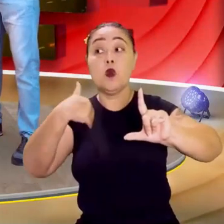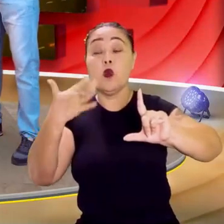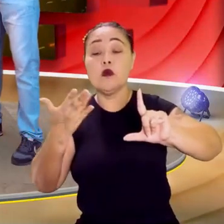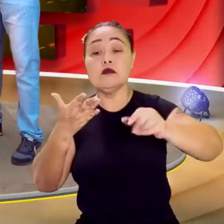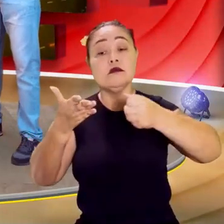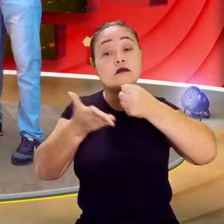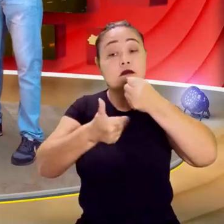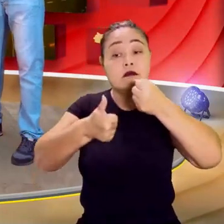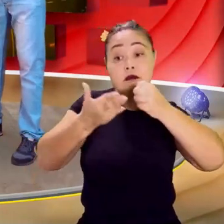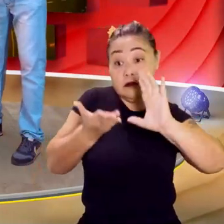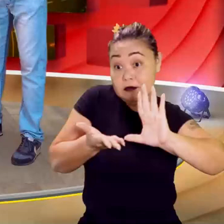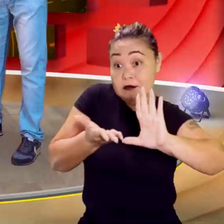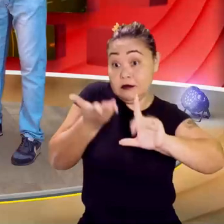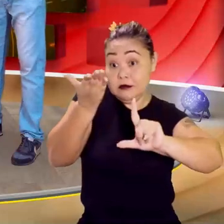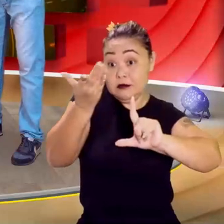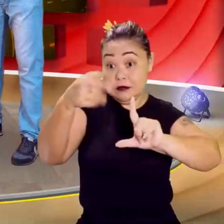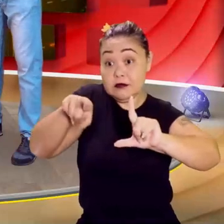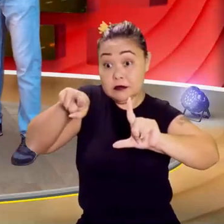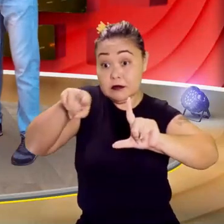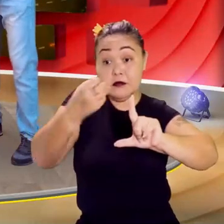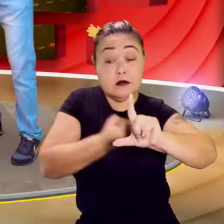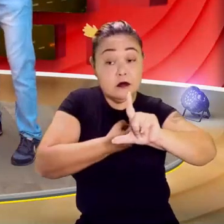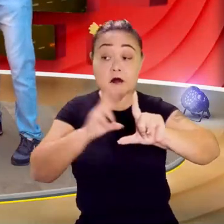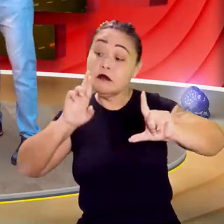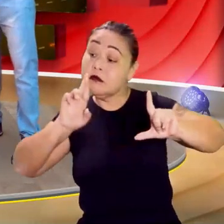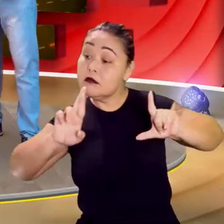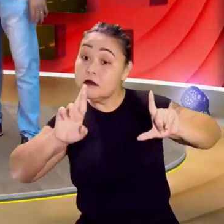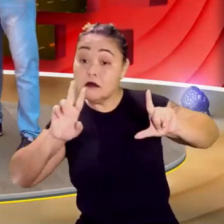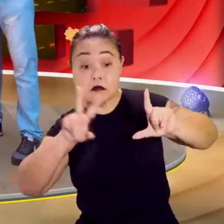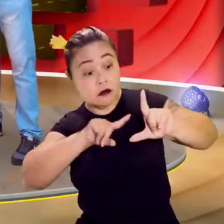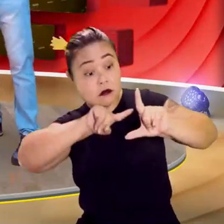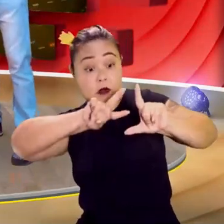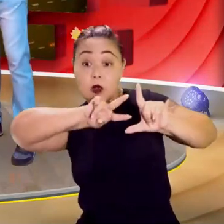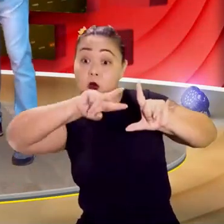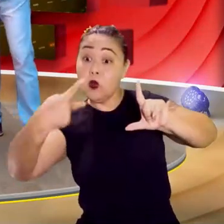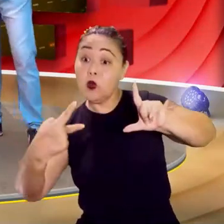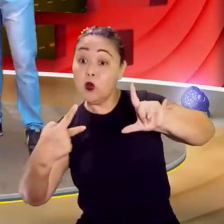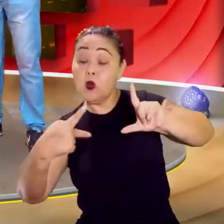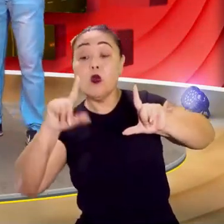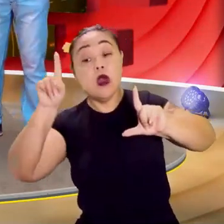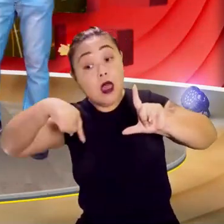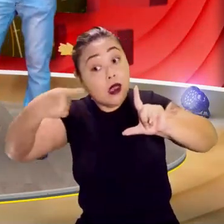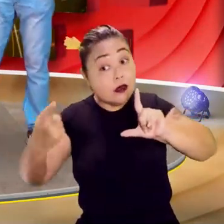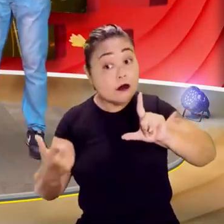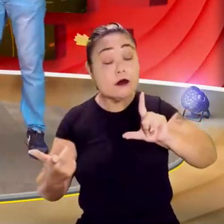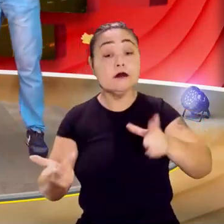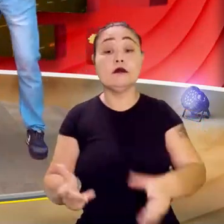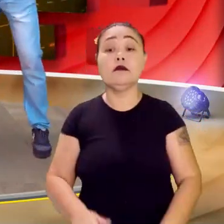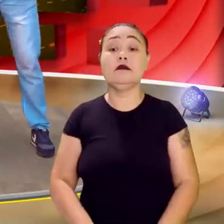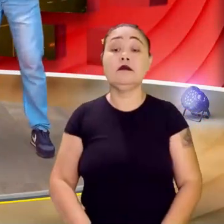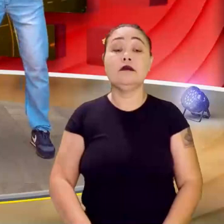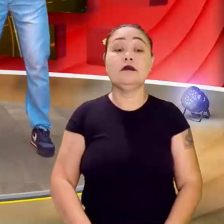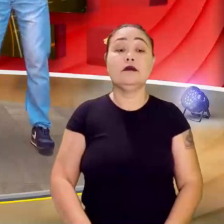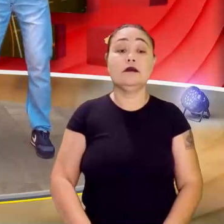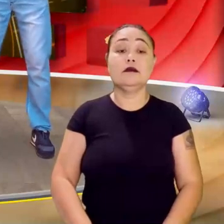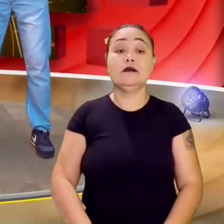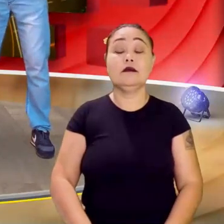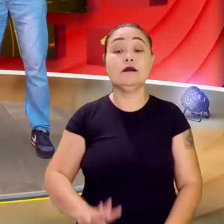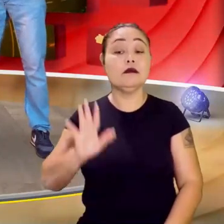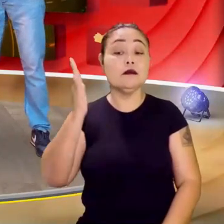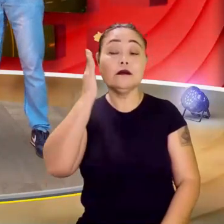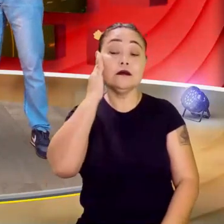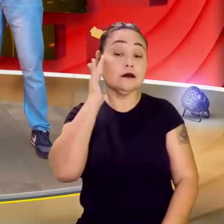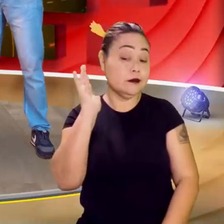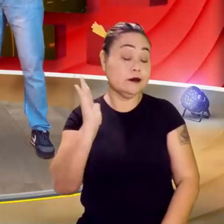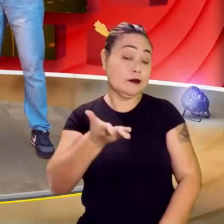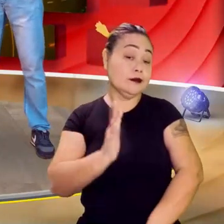eu pego a base e elevo a esse número, o meu resultado é o logaritmando. Isso é o logaritmo. E aí? Ah, então eu